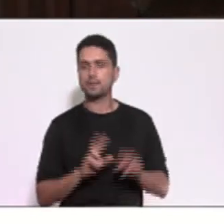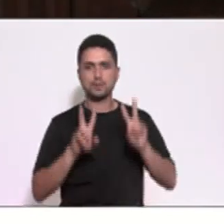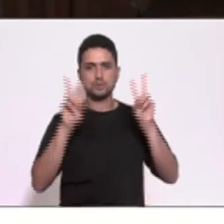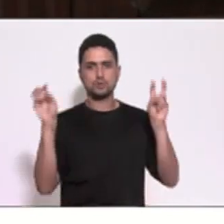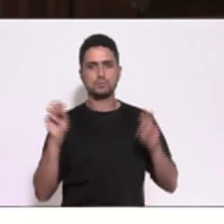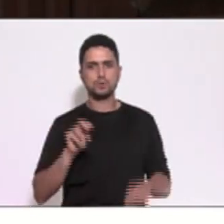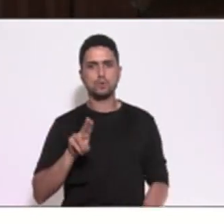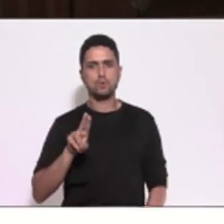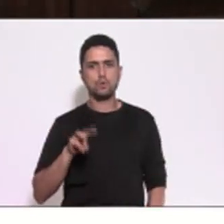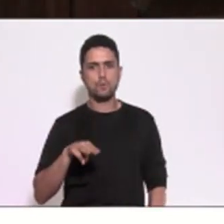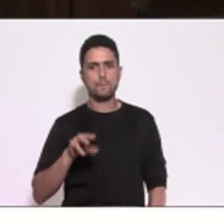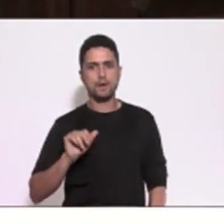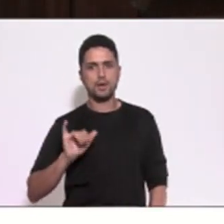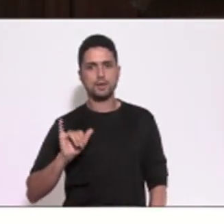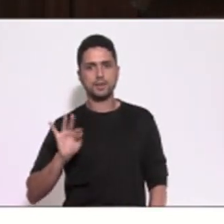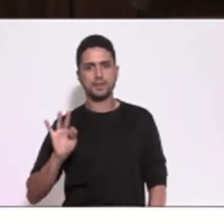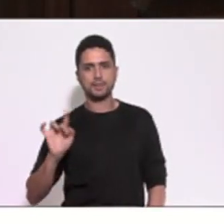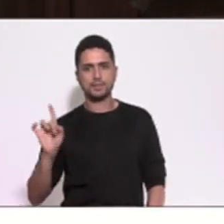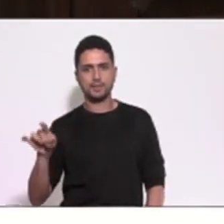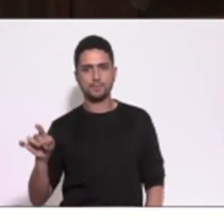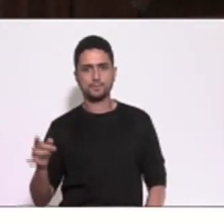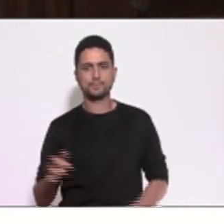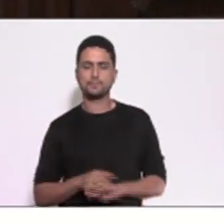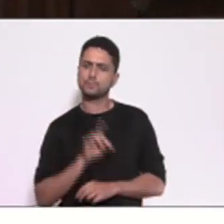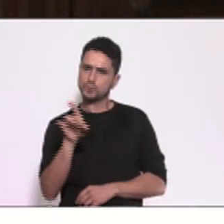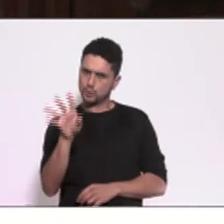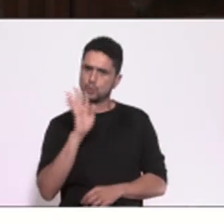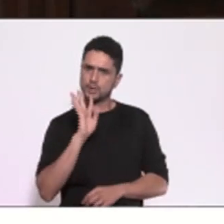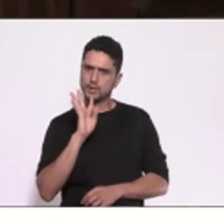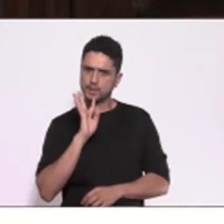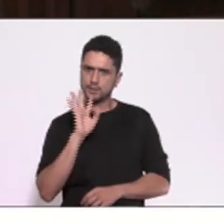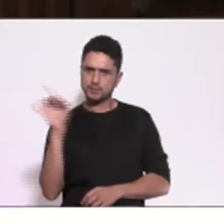Humaitá, que Vossa Excelência conhece bem.